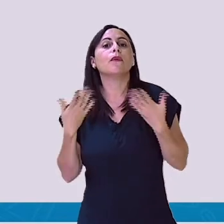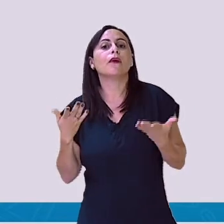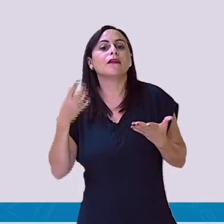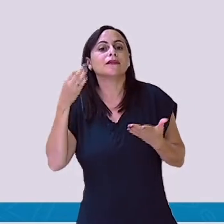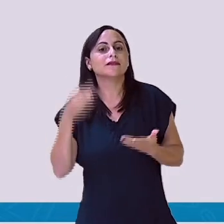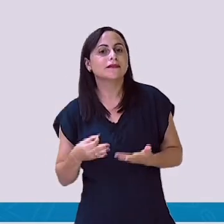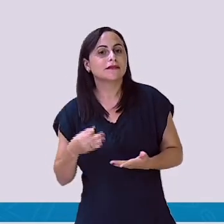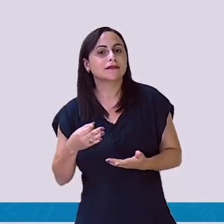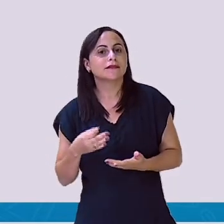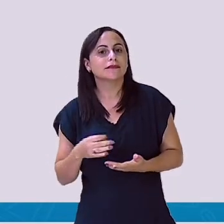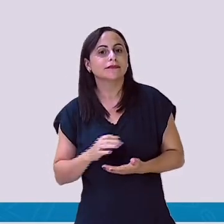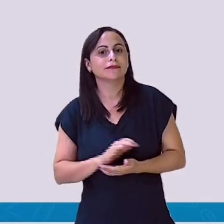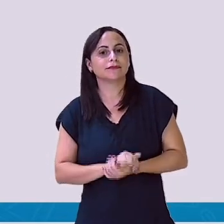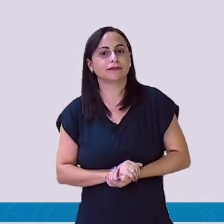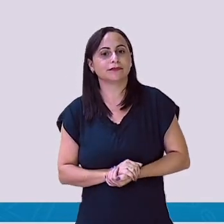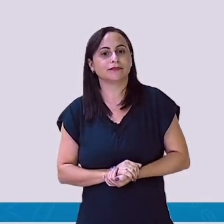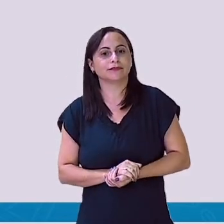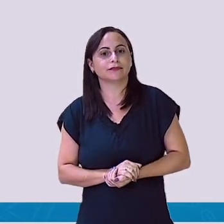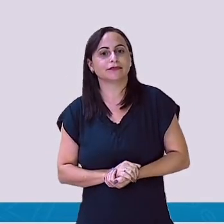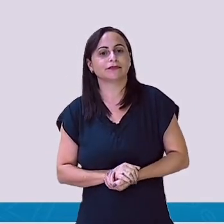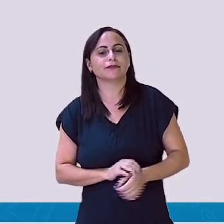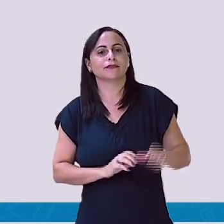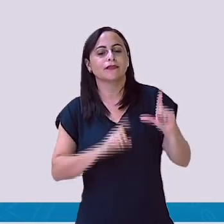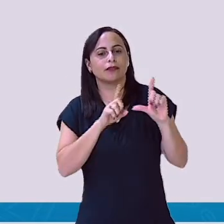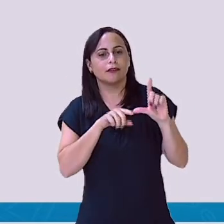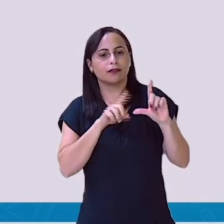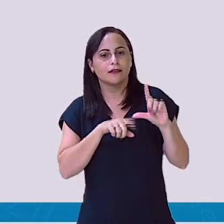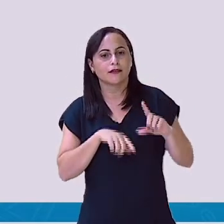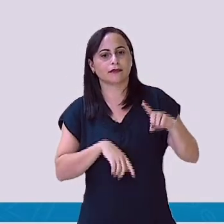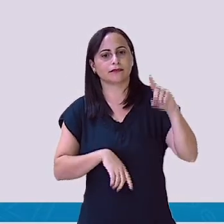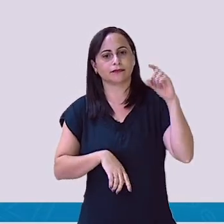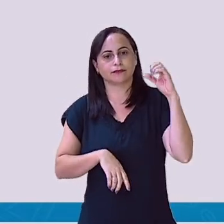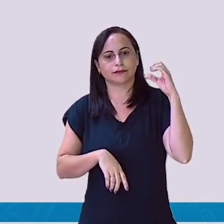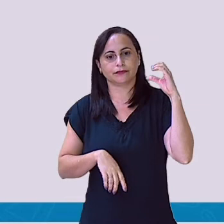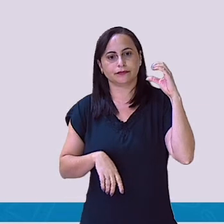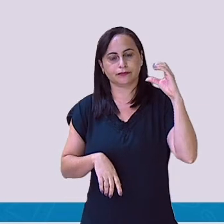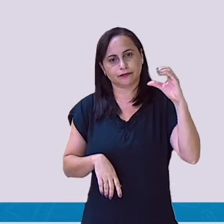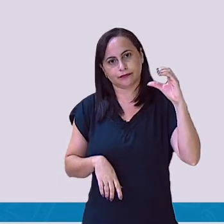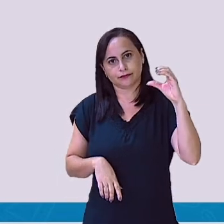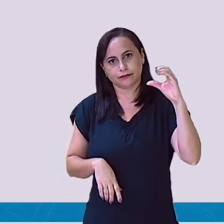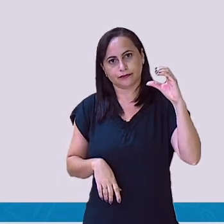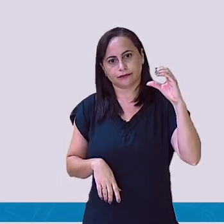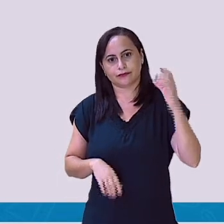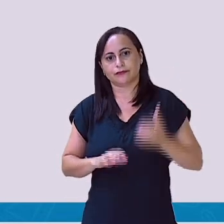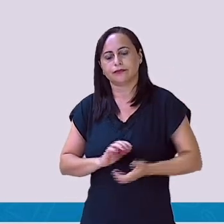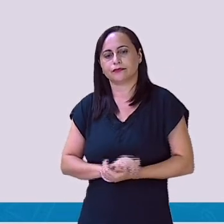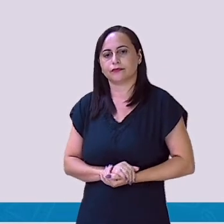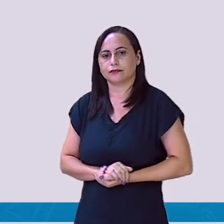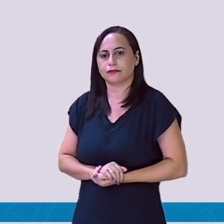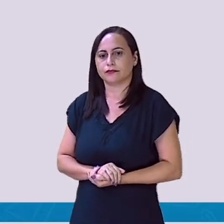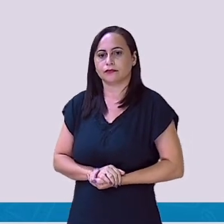Então, a resposta correta, encontro consonantal, dígrafo.